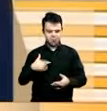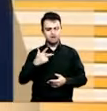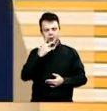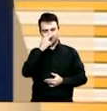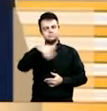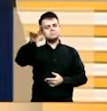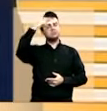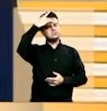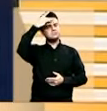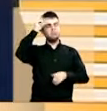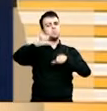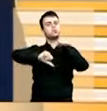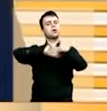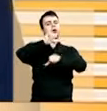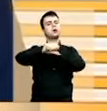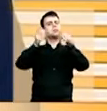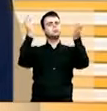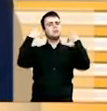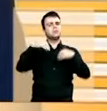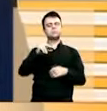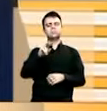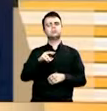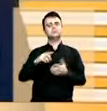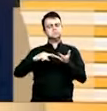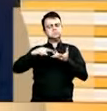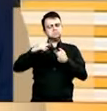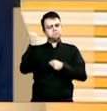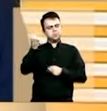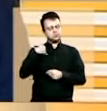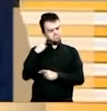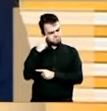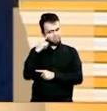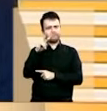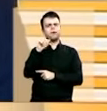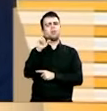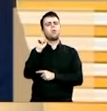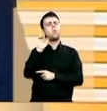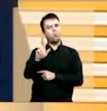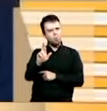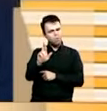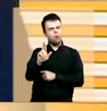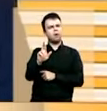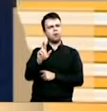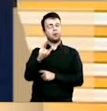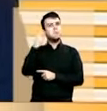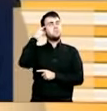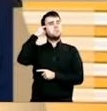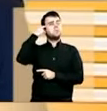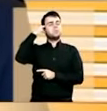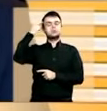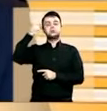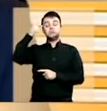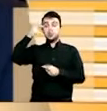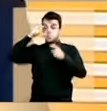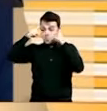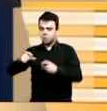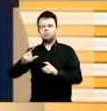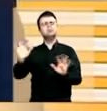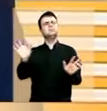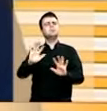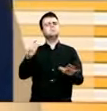essa mudança de valor, que não é mais a economia ou o investimento, é o que isso vai gerar